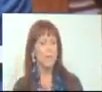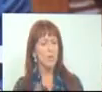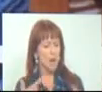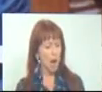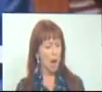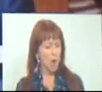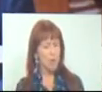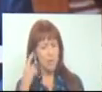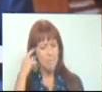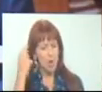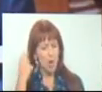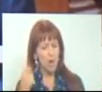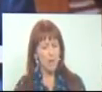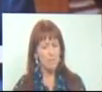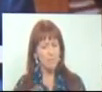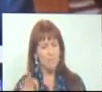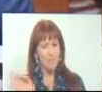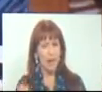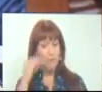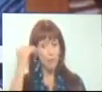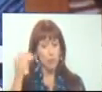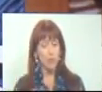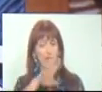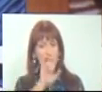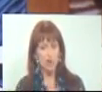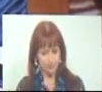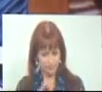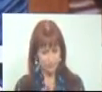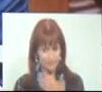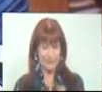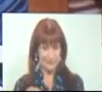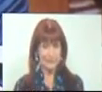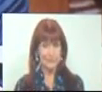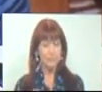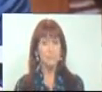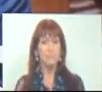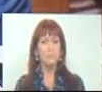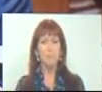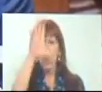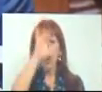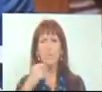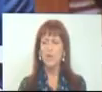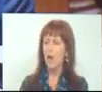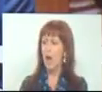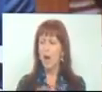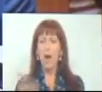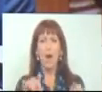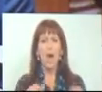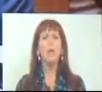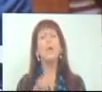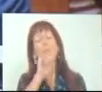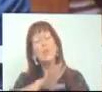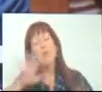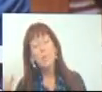presente para melhor preparar o futuro dos nossos filhos. É neste contexto que o Governo apresentou aquele